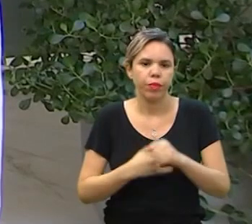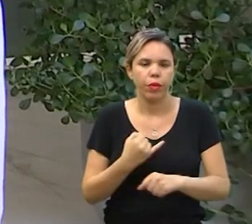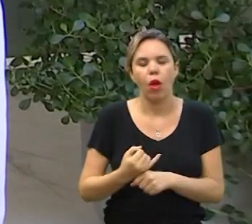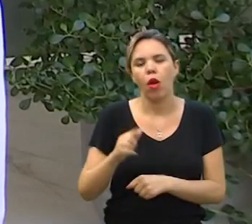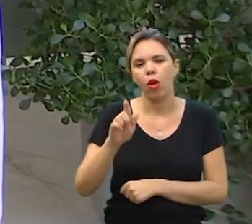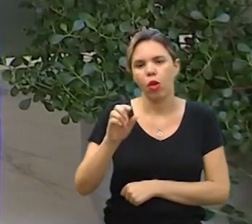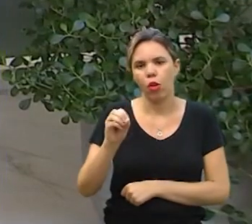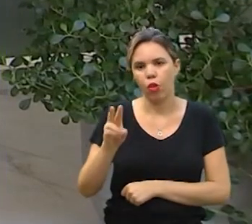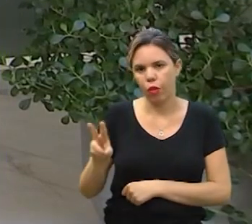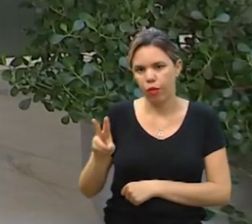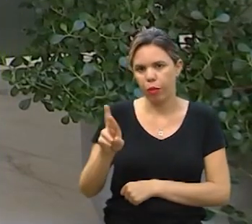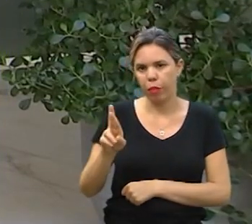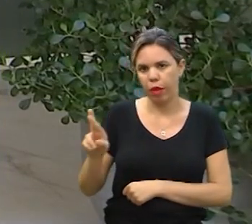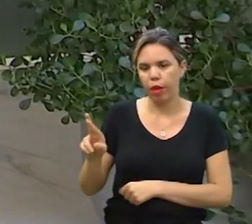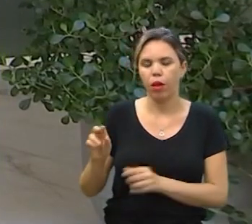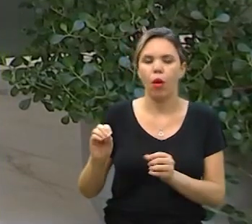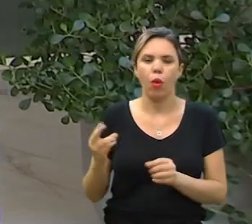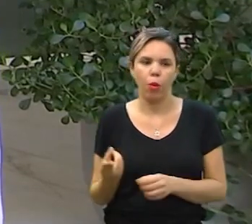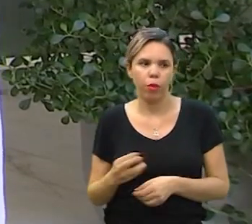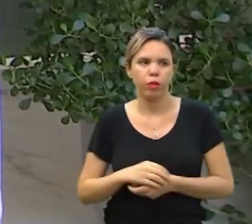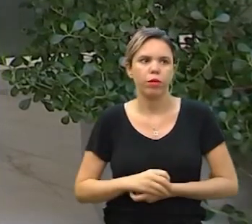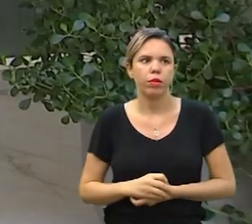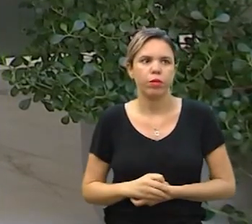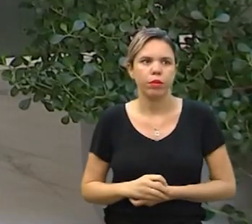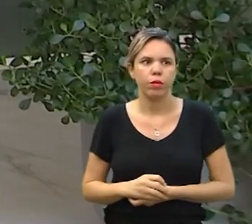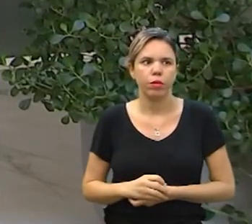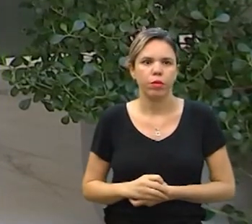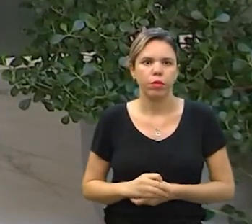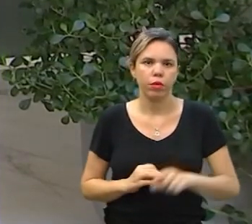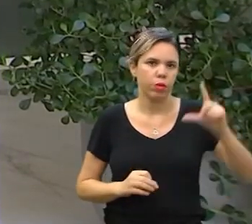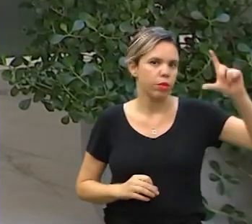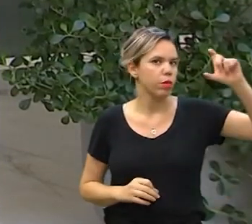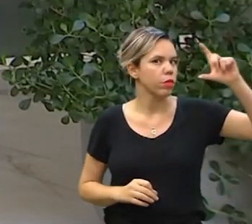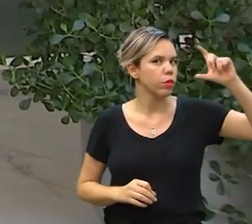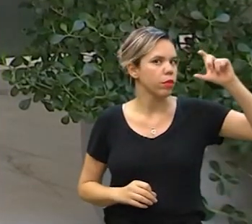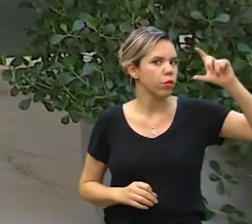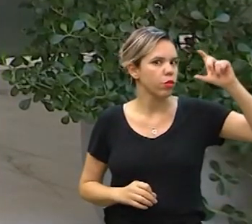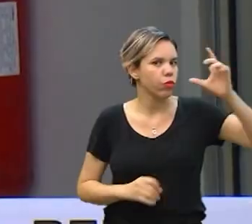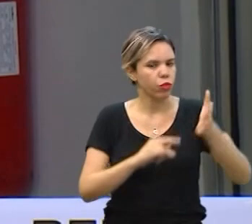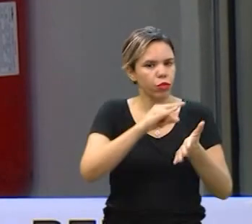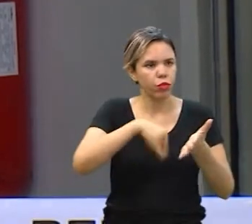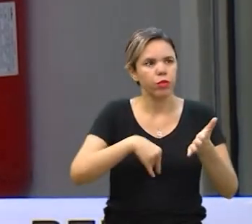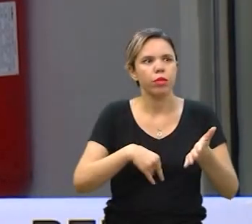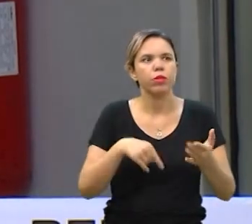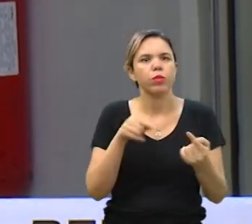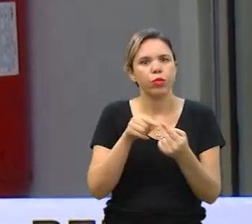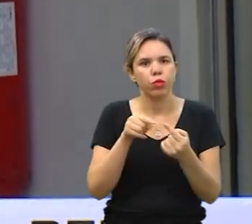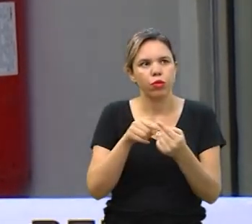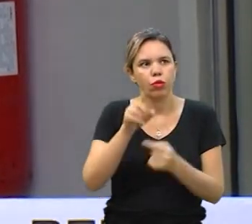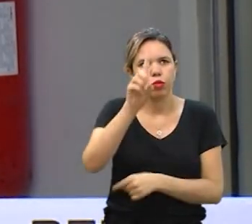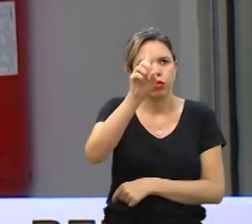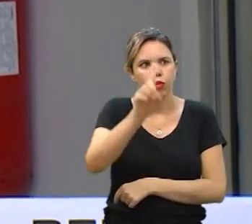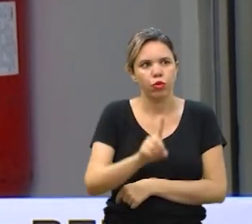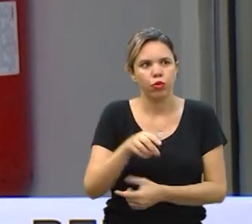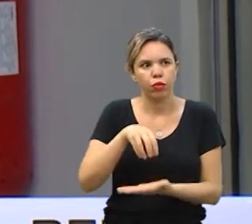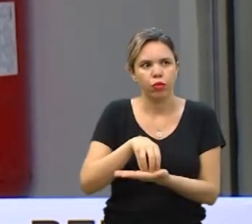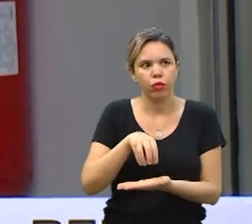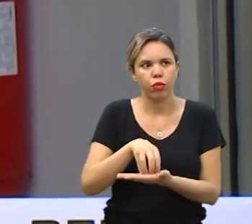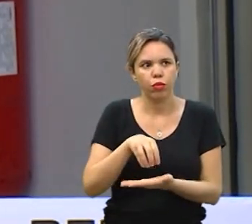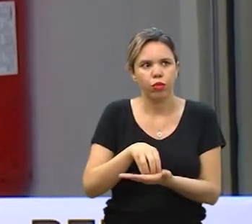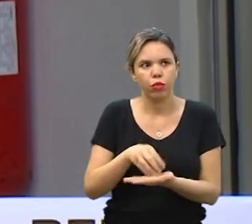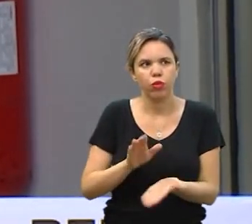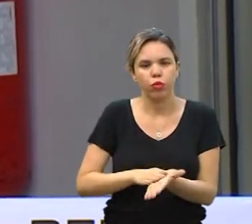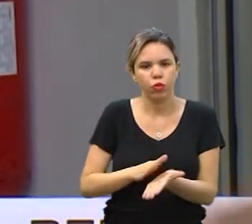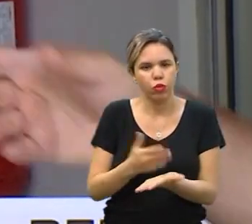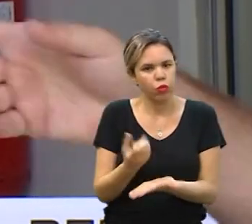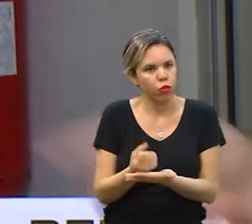site GovBR ou mediante selfie do rosto com o documento. Ainda de acordo com o diretor do Departamento